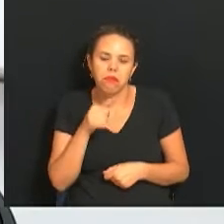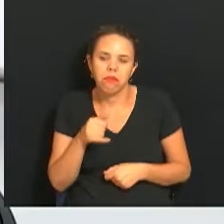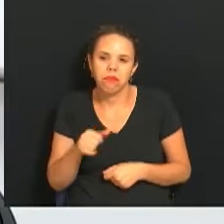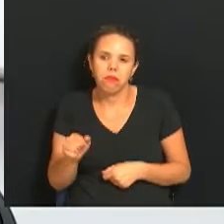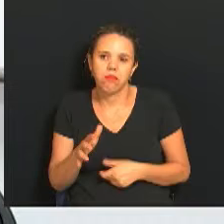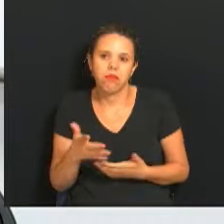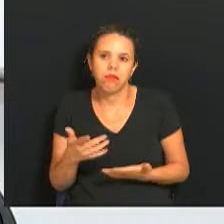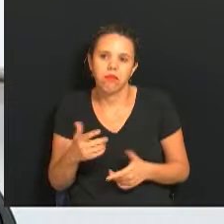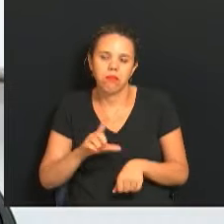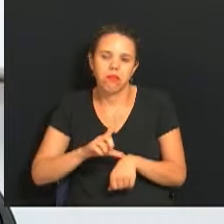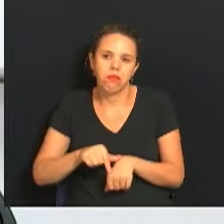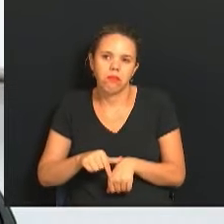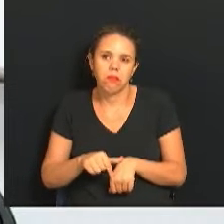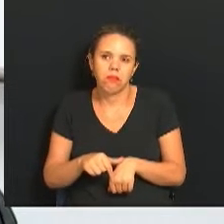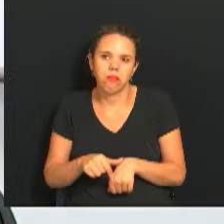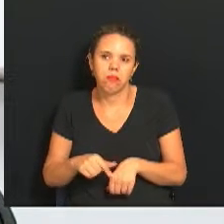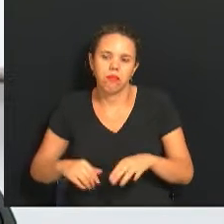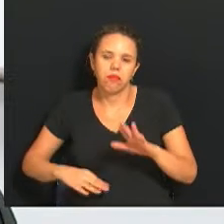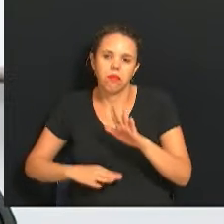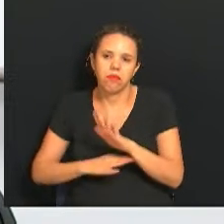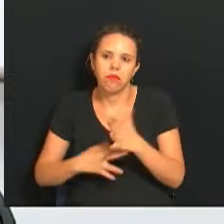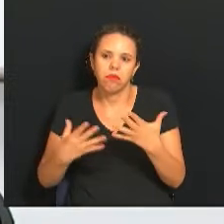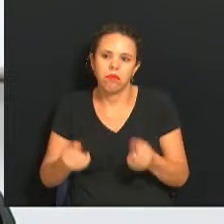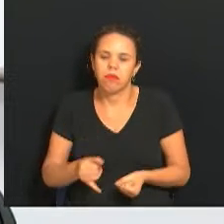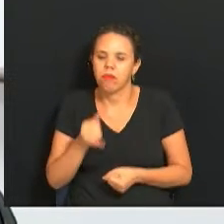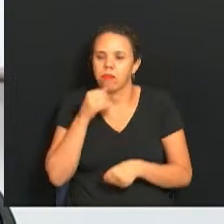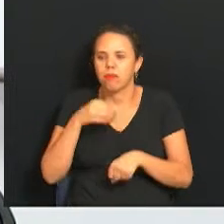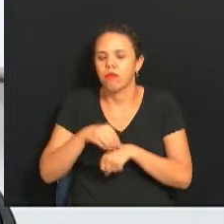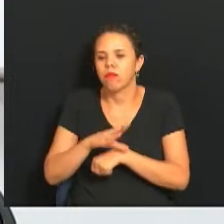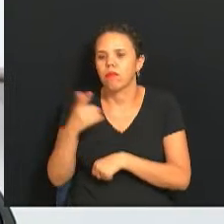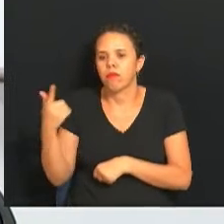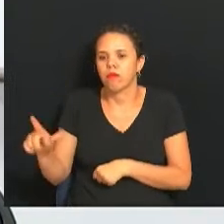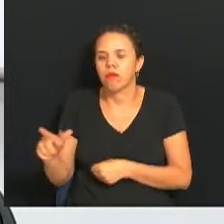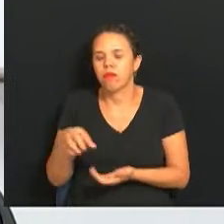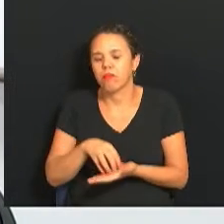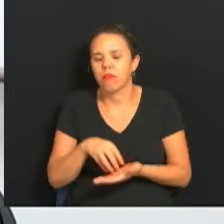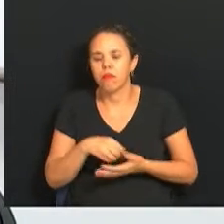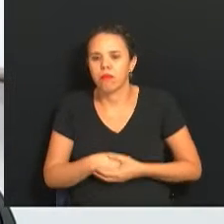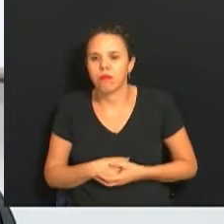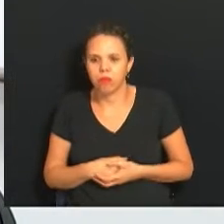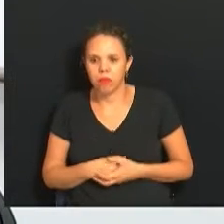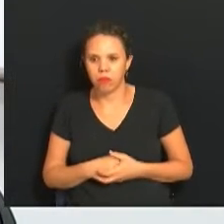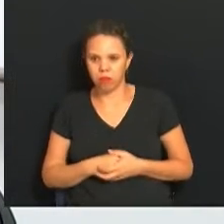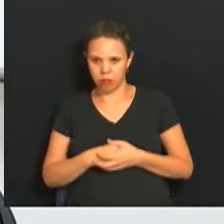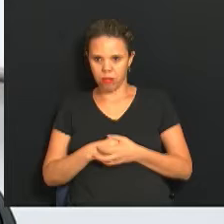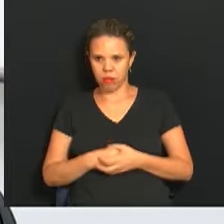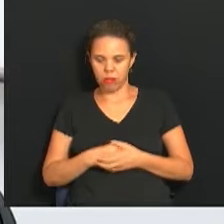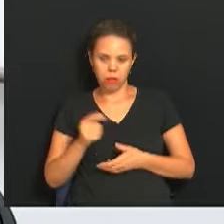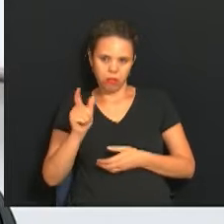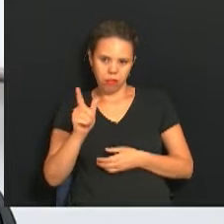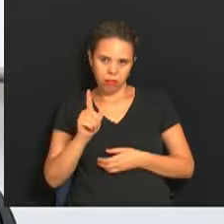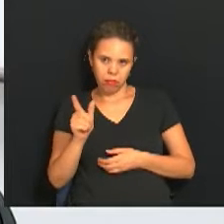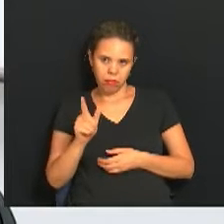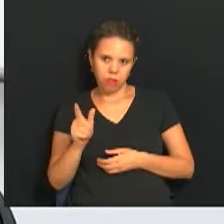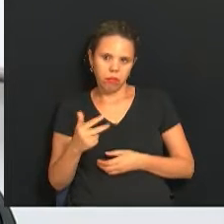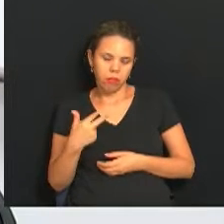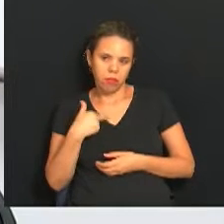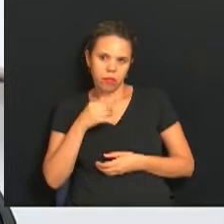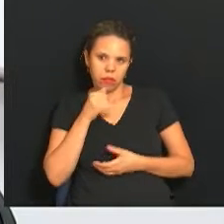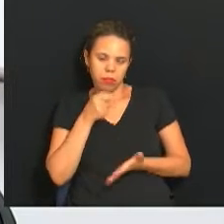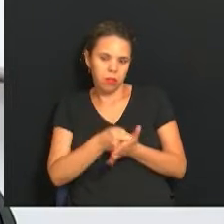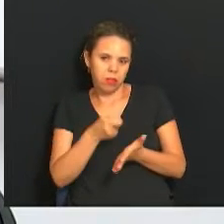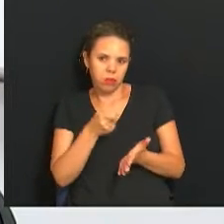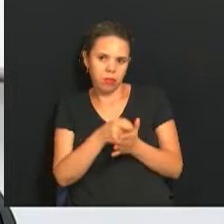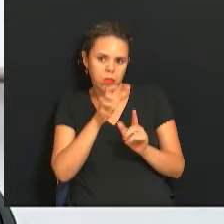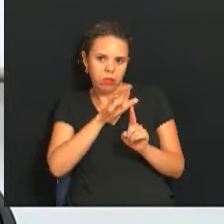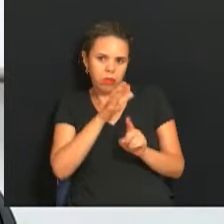né? Paulo quer que a Câmara seja um exemplo para outros órgãos. A gente, lógico, não pode colocar obrigações para o